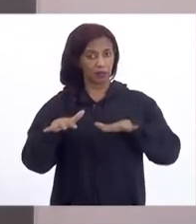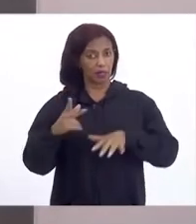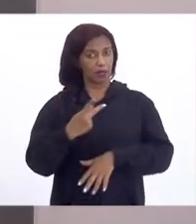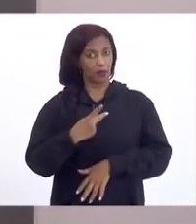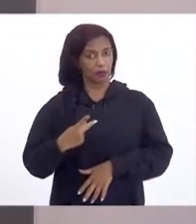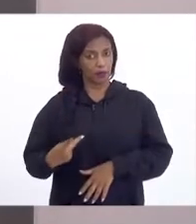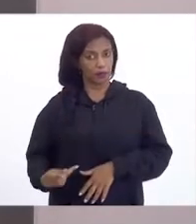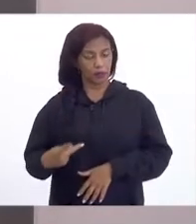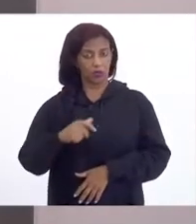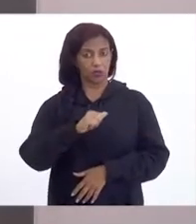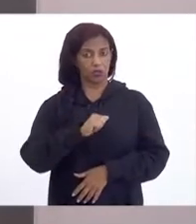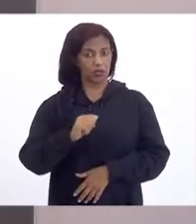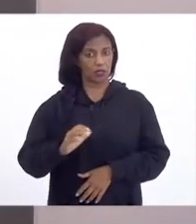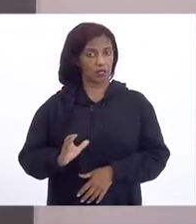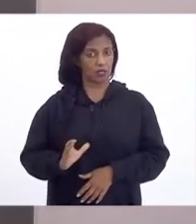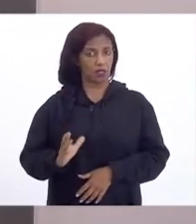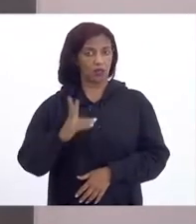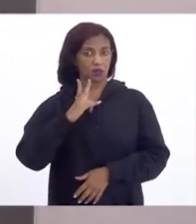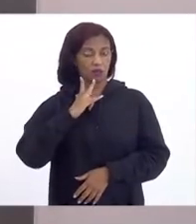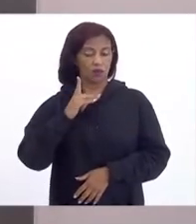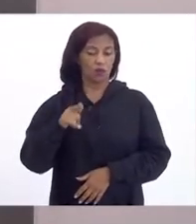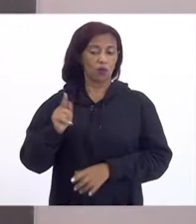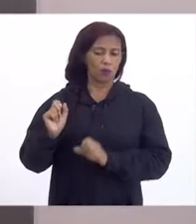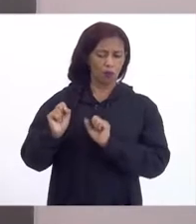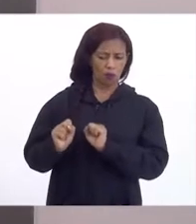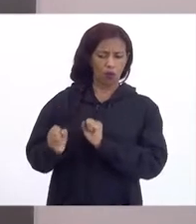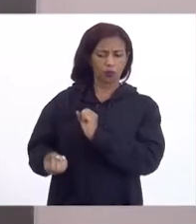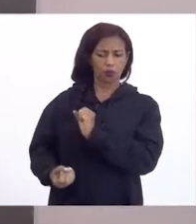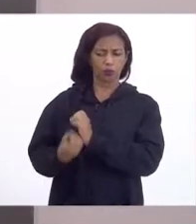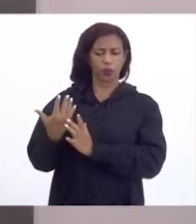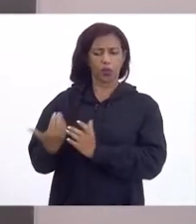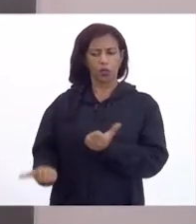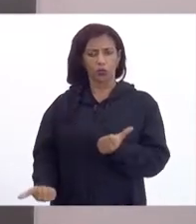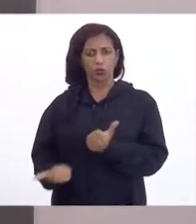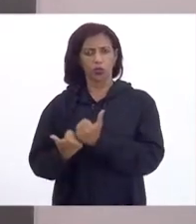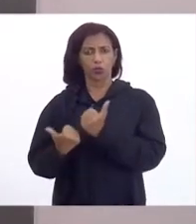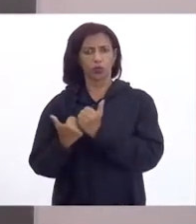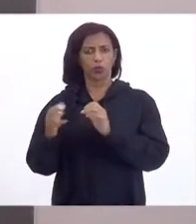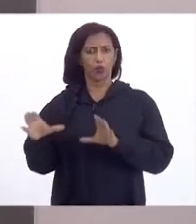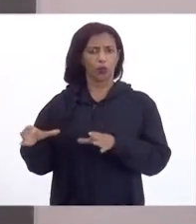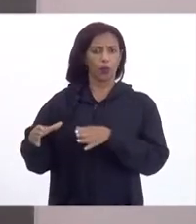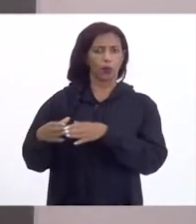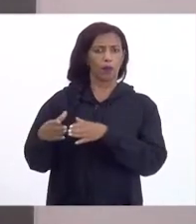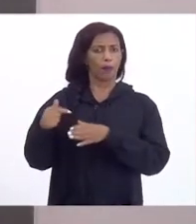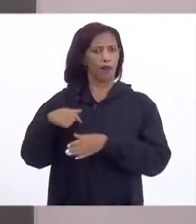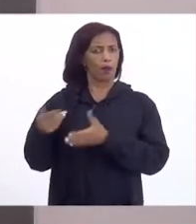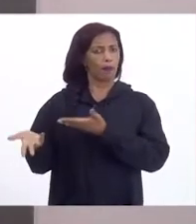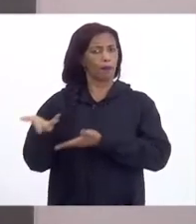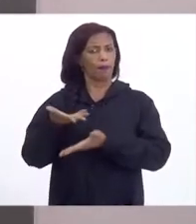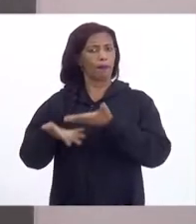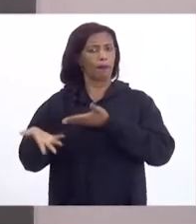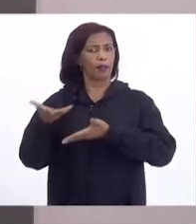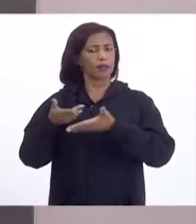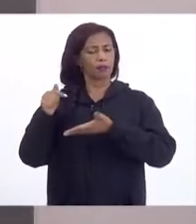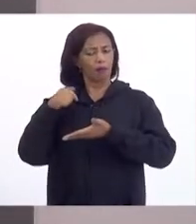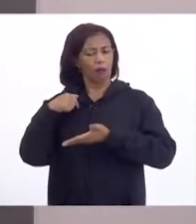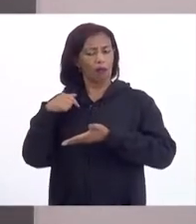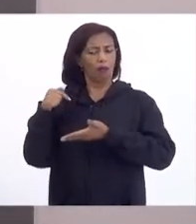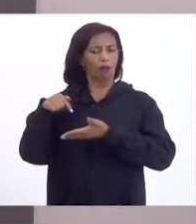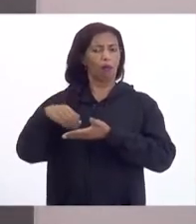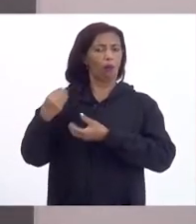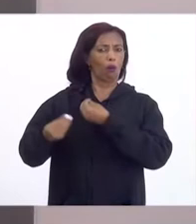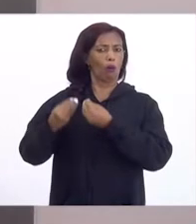presidente, André Siciliano, sugeriu a criação de uma subcomissão para ela participar dessa subcomissão